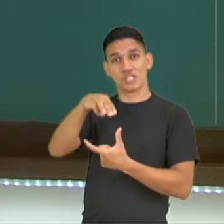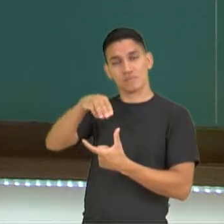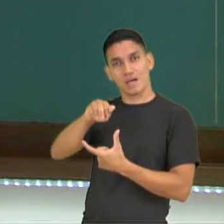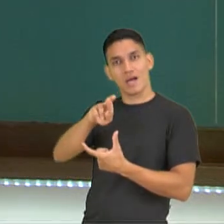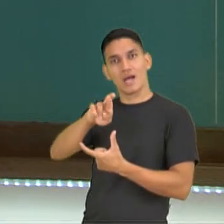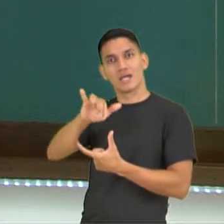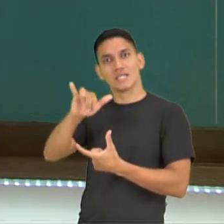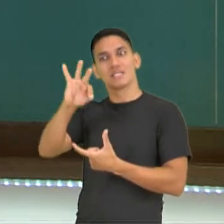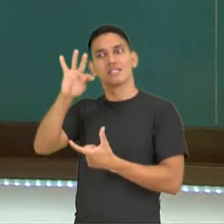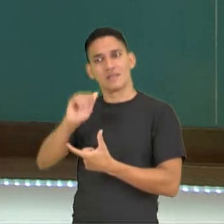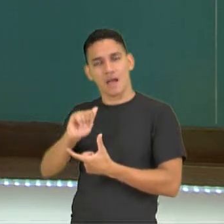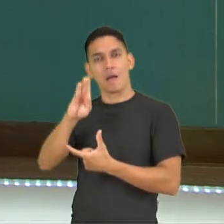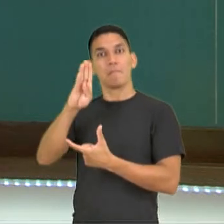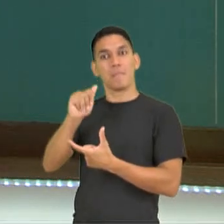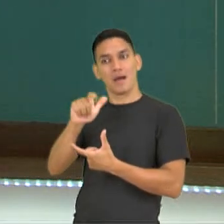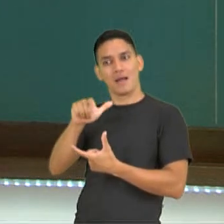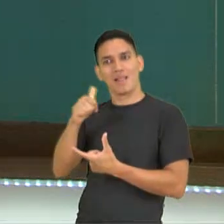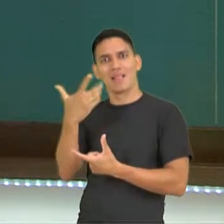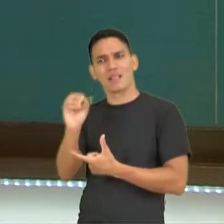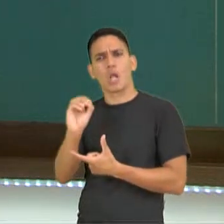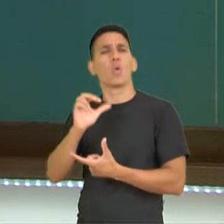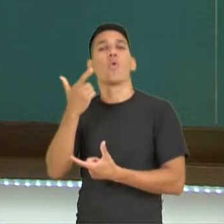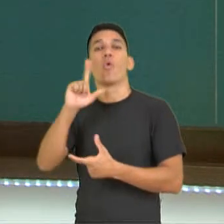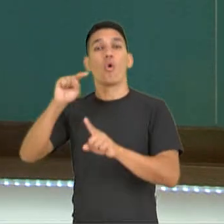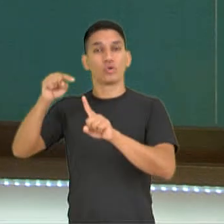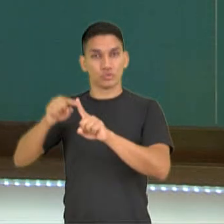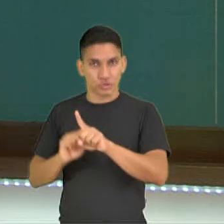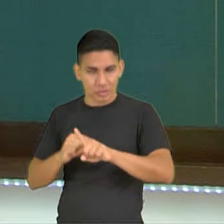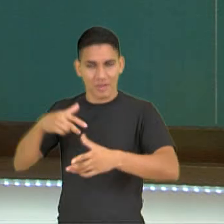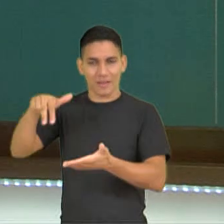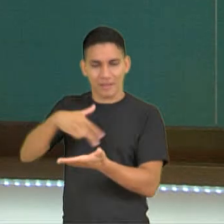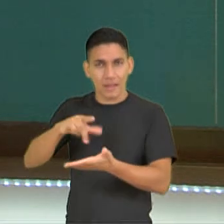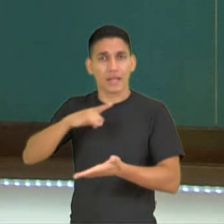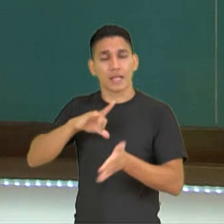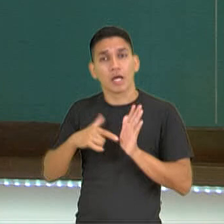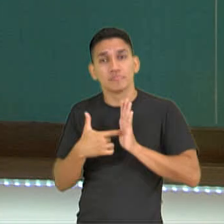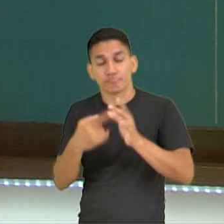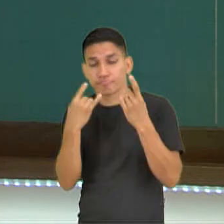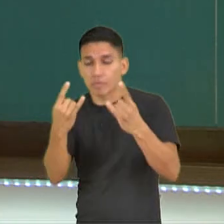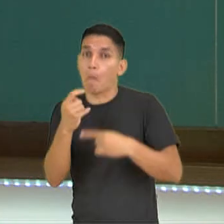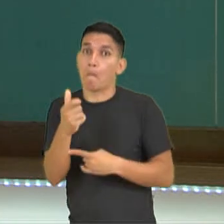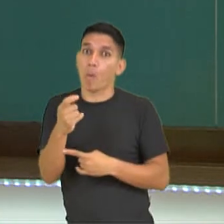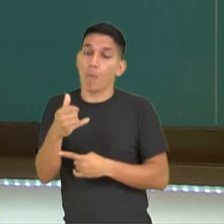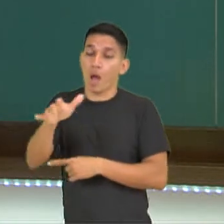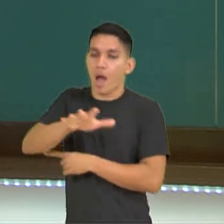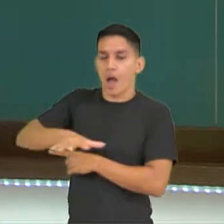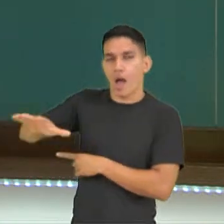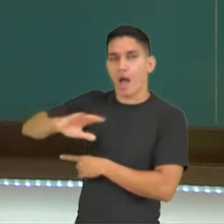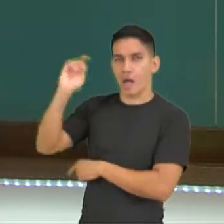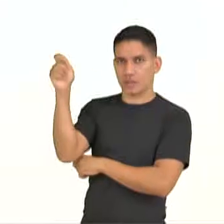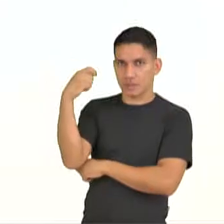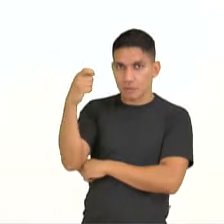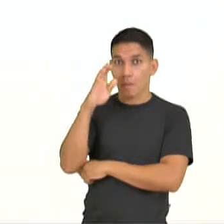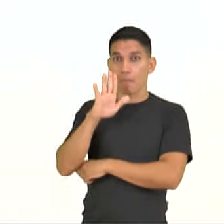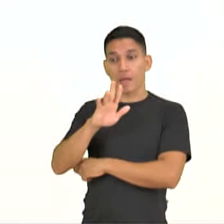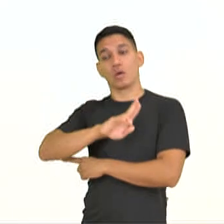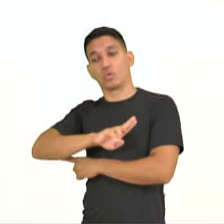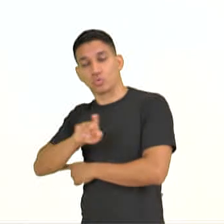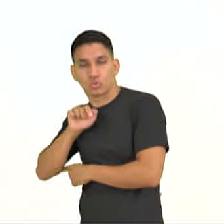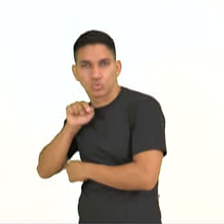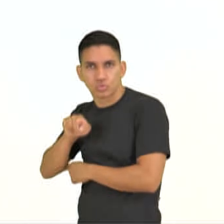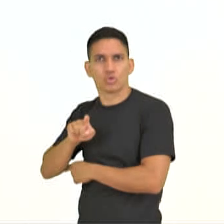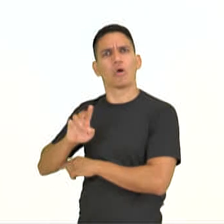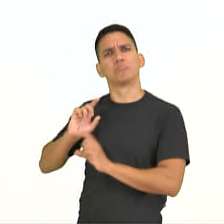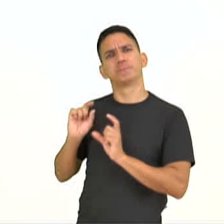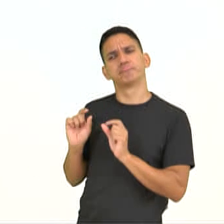um outro tipo de dança que é conhecida em poucas regiões do Rio Grande do Sul, mas que apesar do nome,